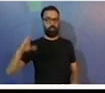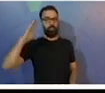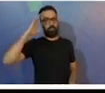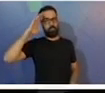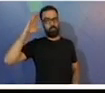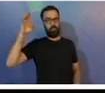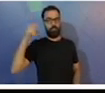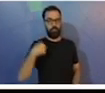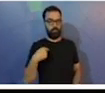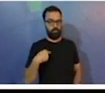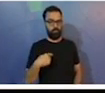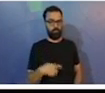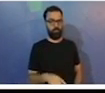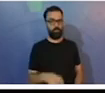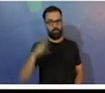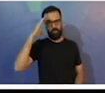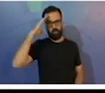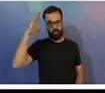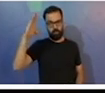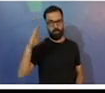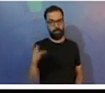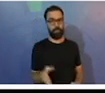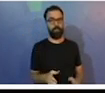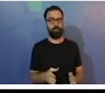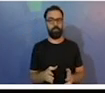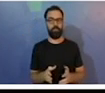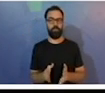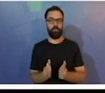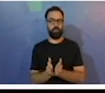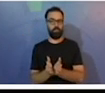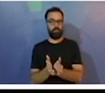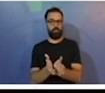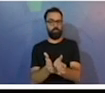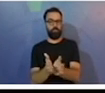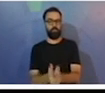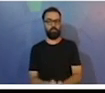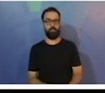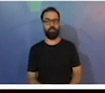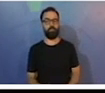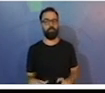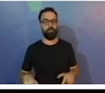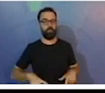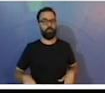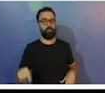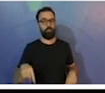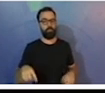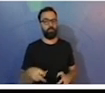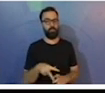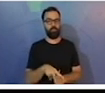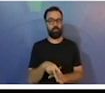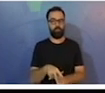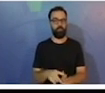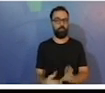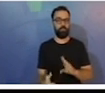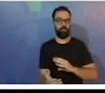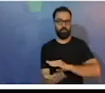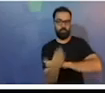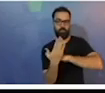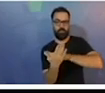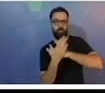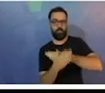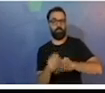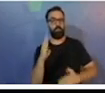apresentando. Eu sou uma soldado fuzileiro naval. Trabalho na Marinha do Brasil e defendo o nosso país.